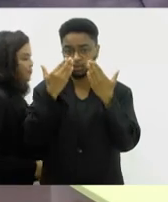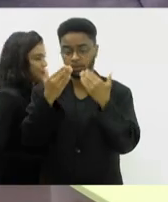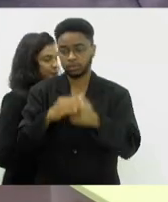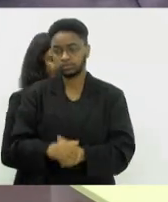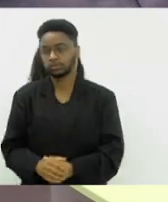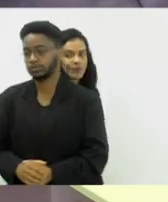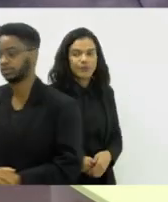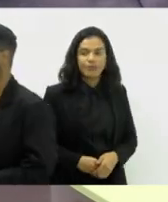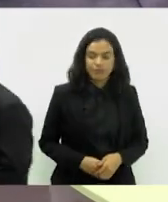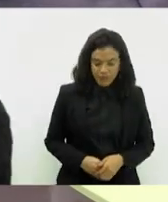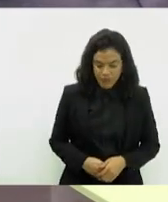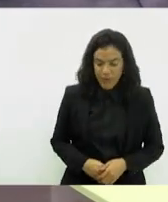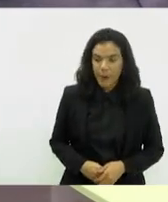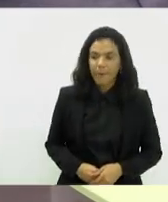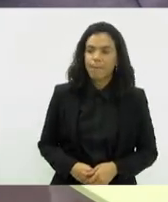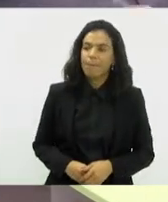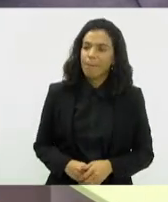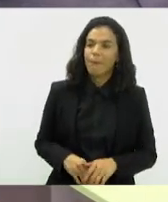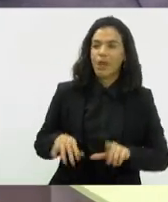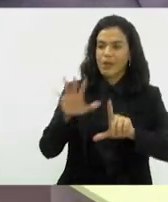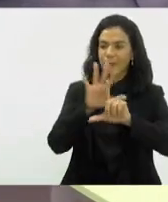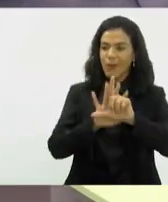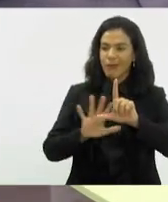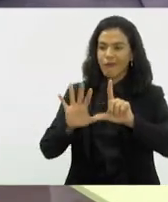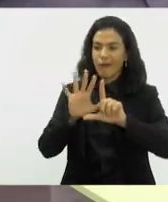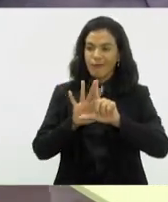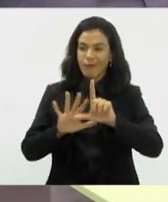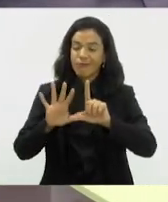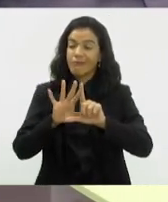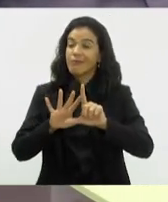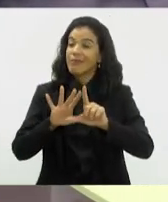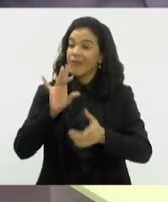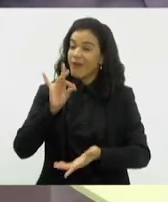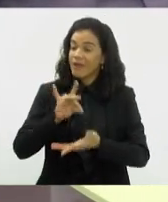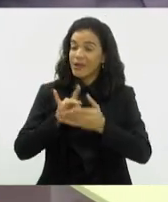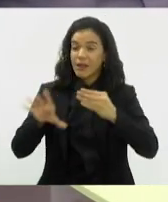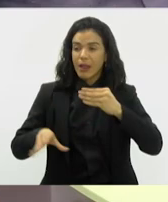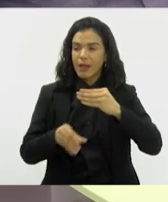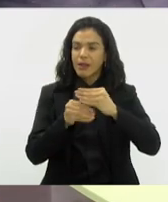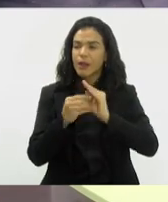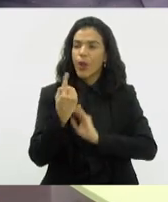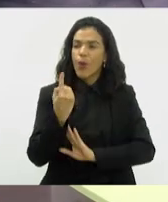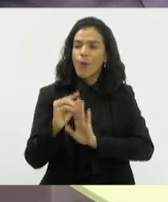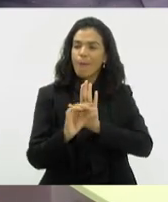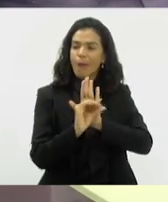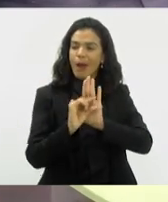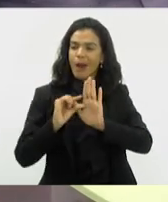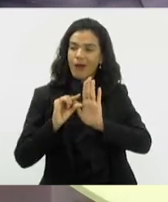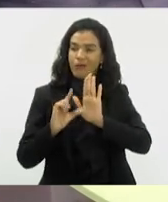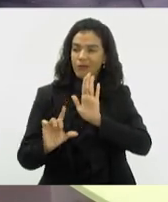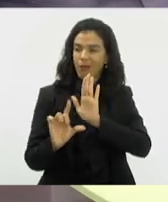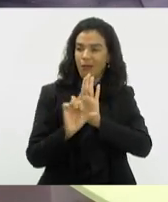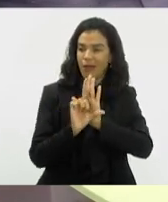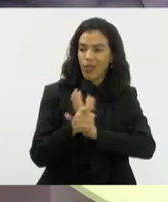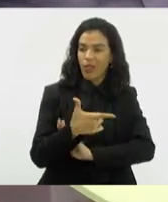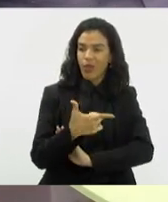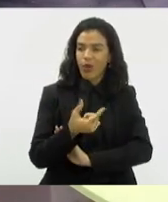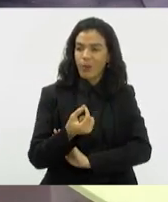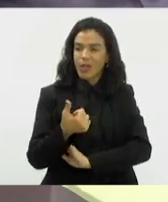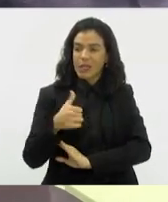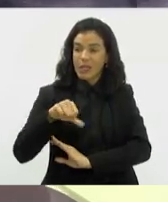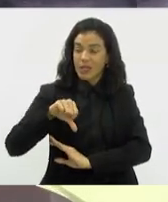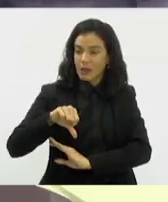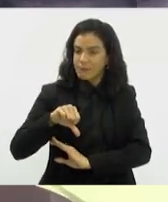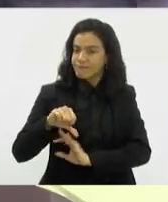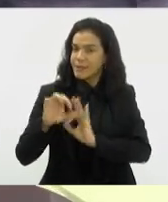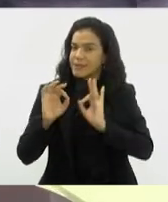pode ser por plataforma digital, etc. etc. Não, na verdade, ele acrescenta um parágrafo numa lei de 2019. Mas a questão